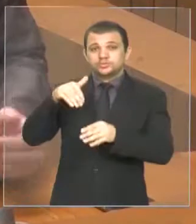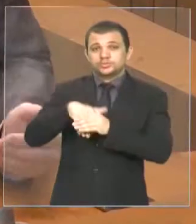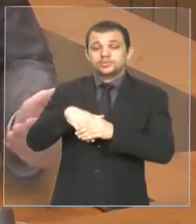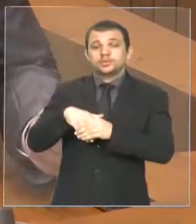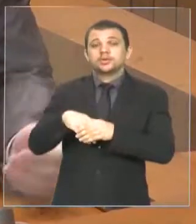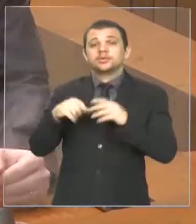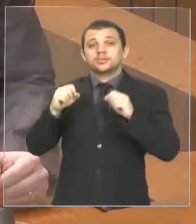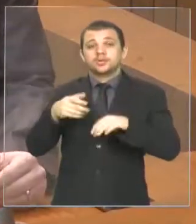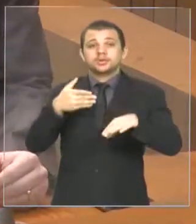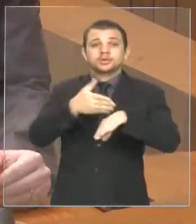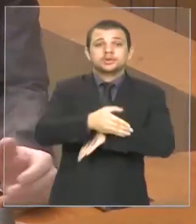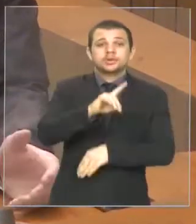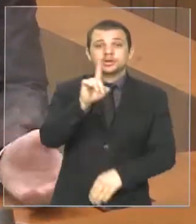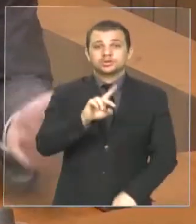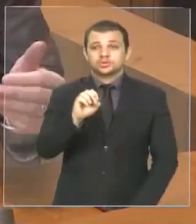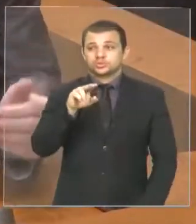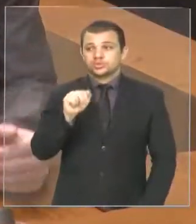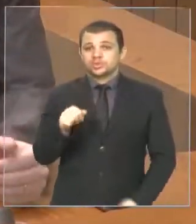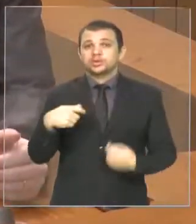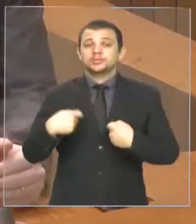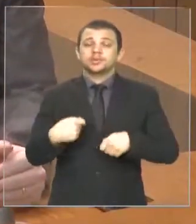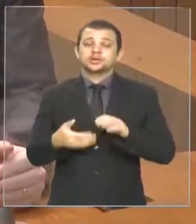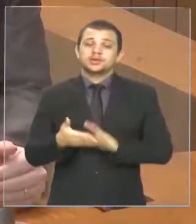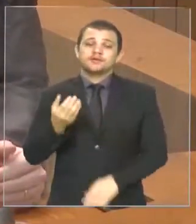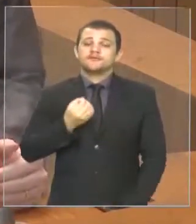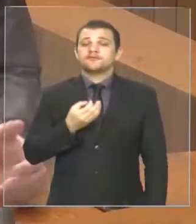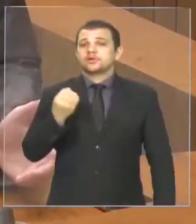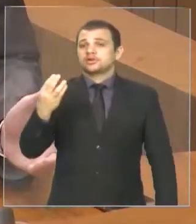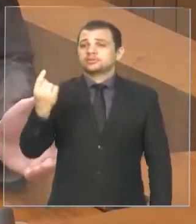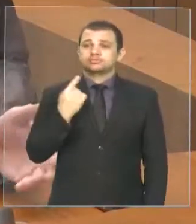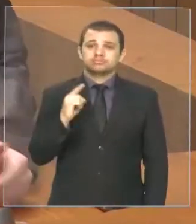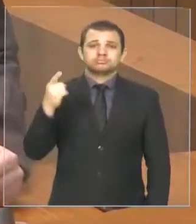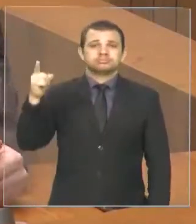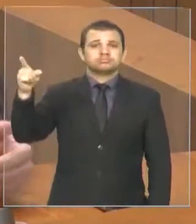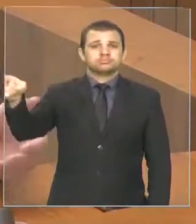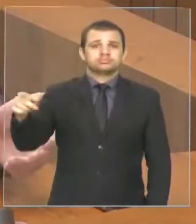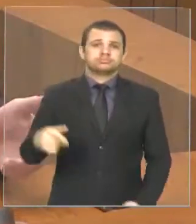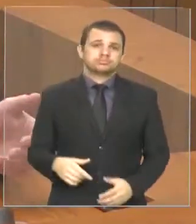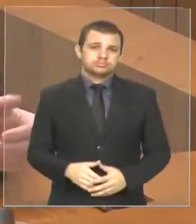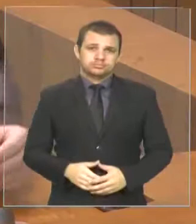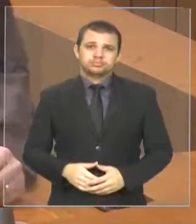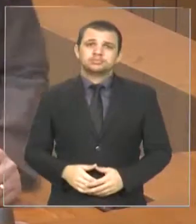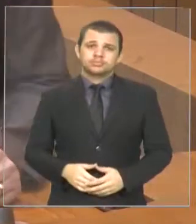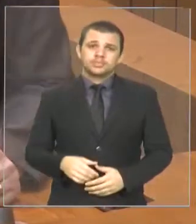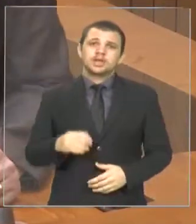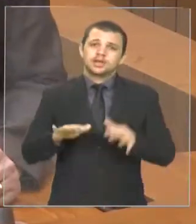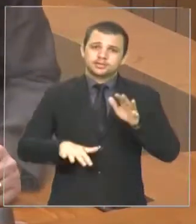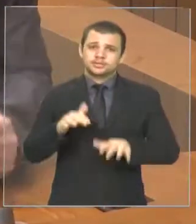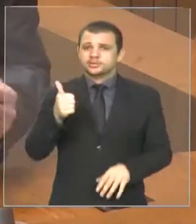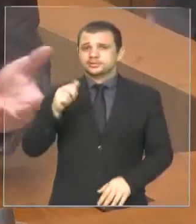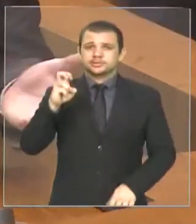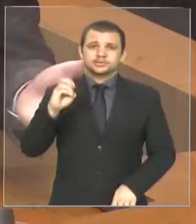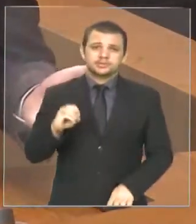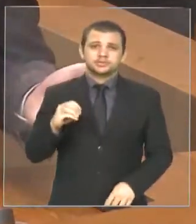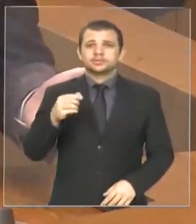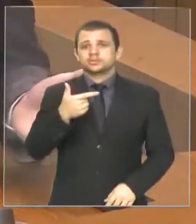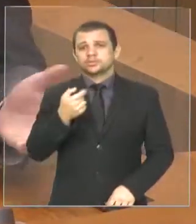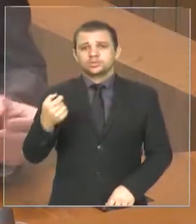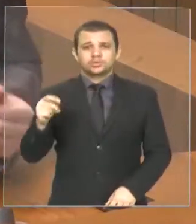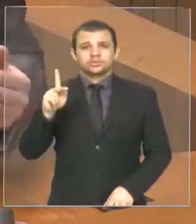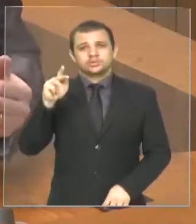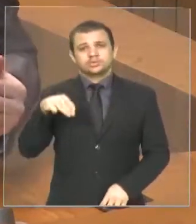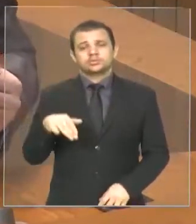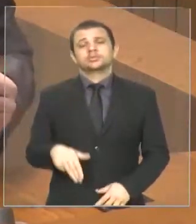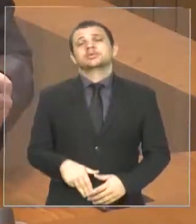ter acesso à zona, em alguns casos, teria que viajar 150, 200 quilômetros, o que seria muito